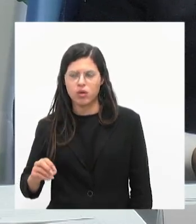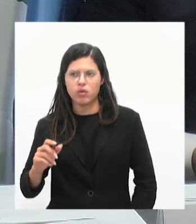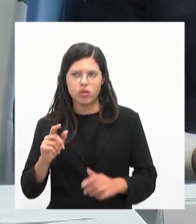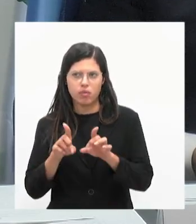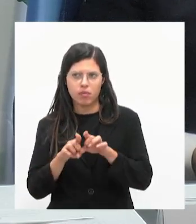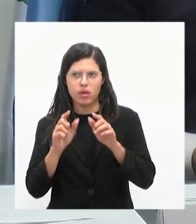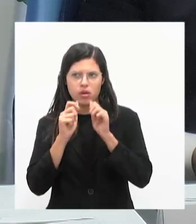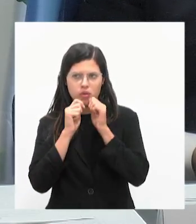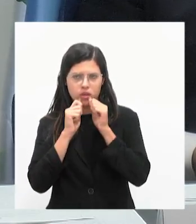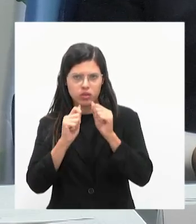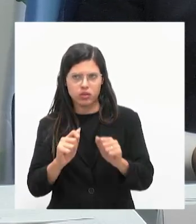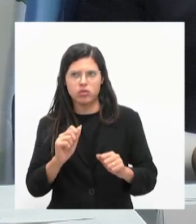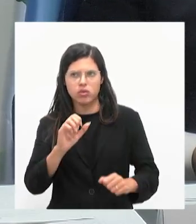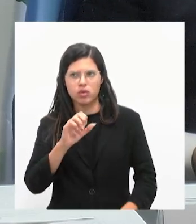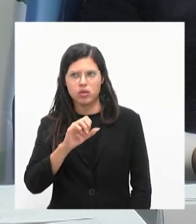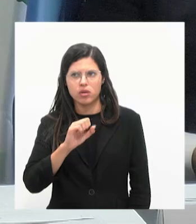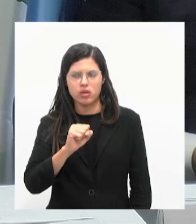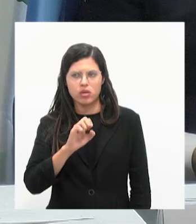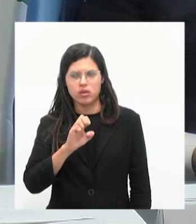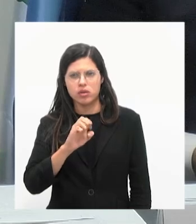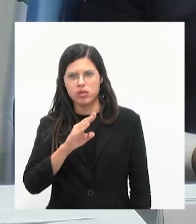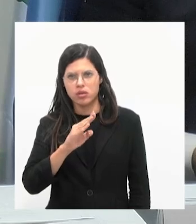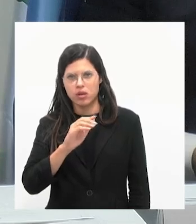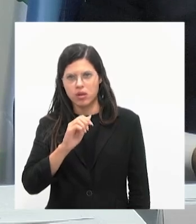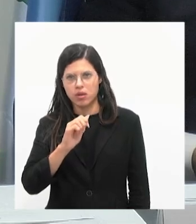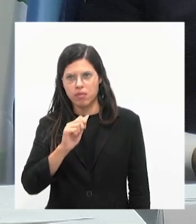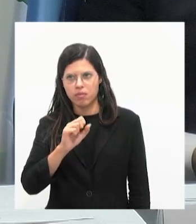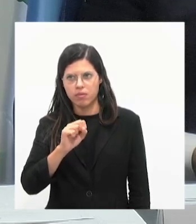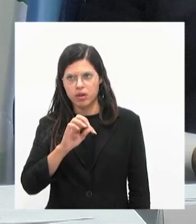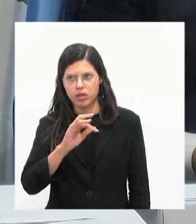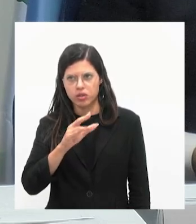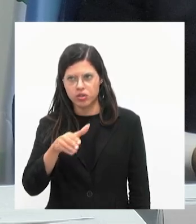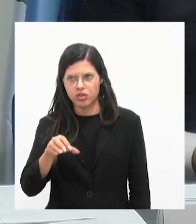Sebastião Médici. O Médici é da família mesmo?